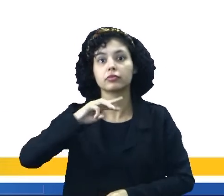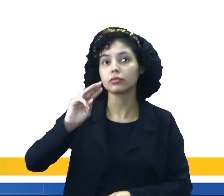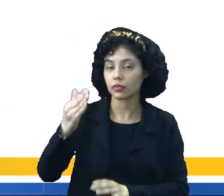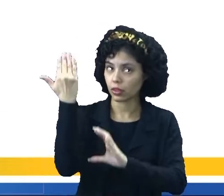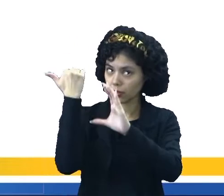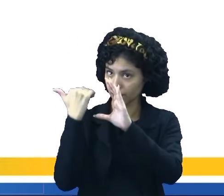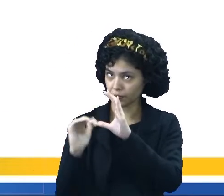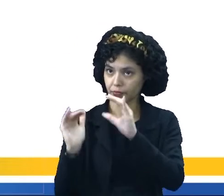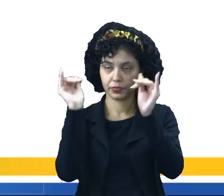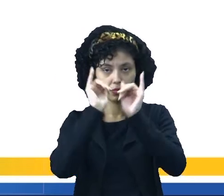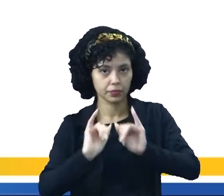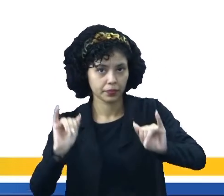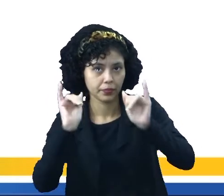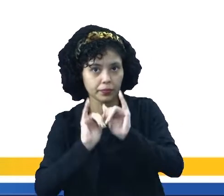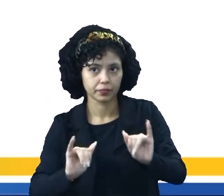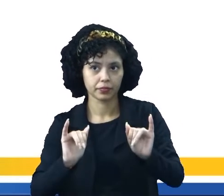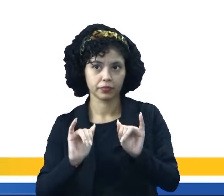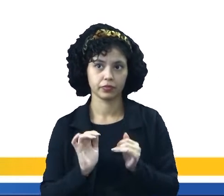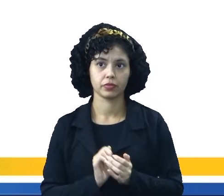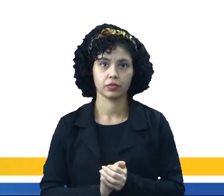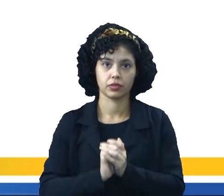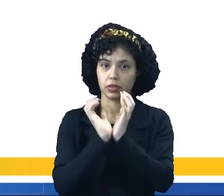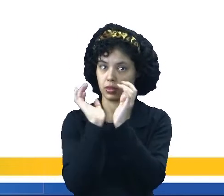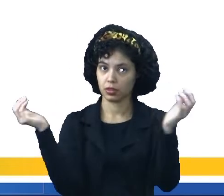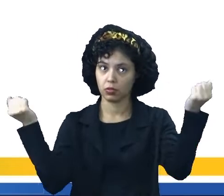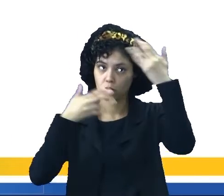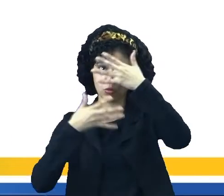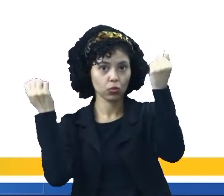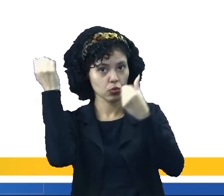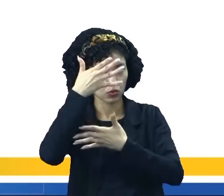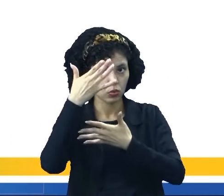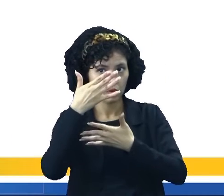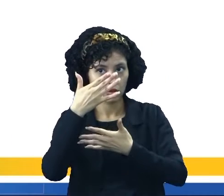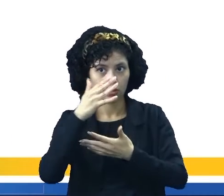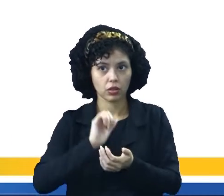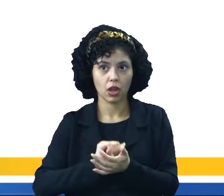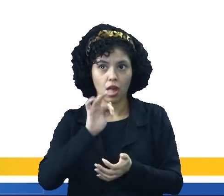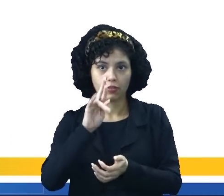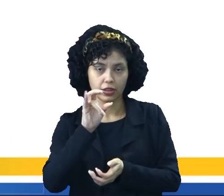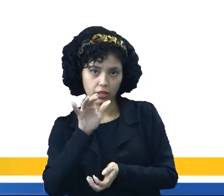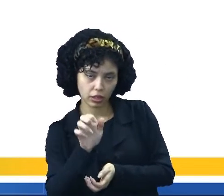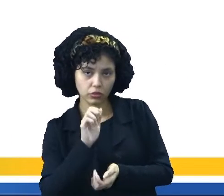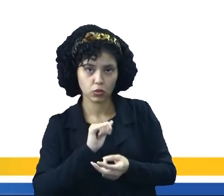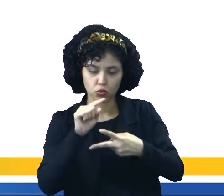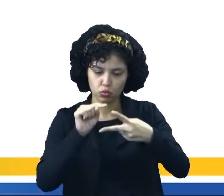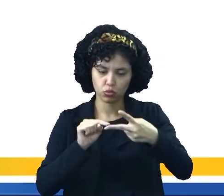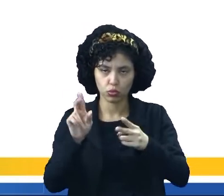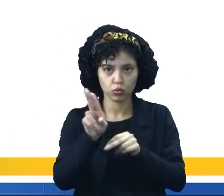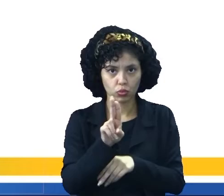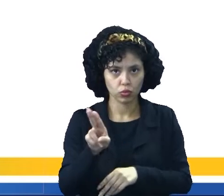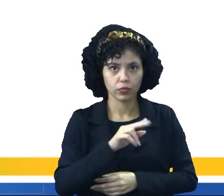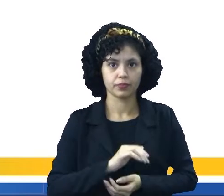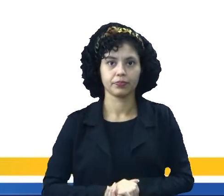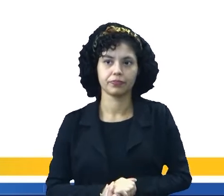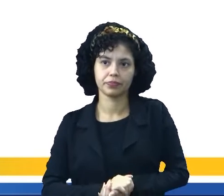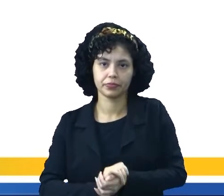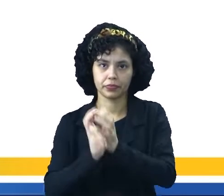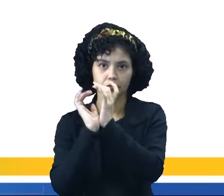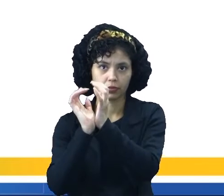leva essa informação é o neurônio sensitivo ou aferente. Os dois nomes querem dizer a mesma